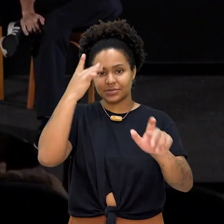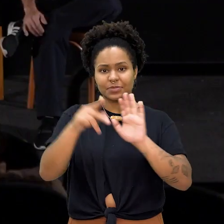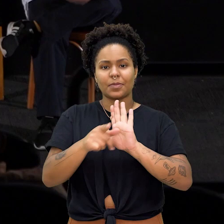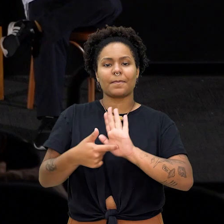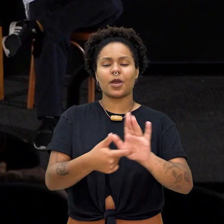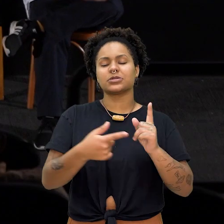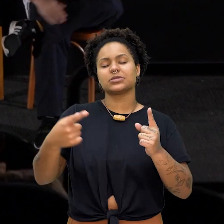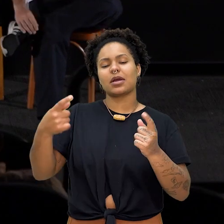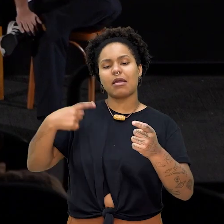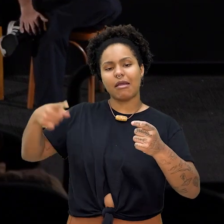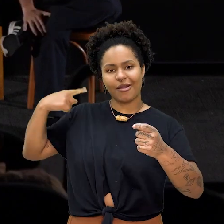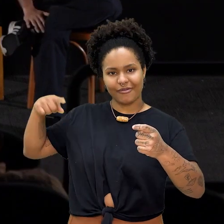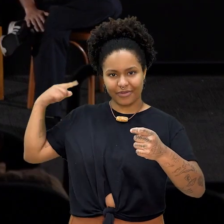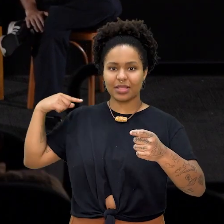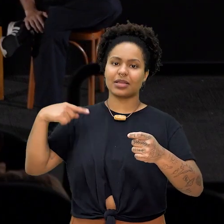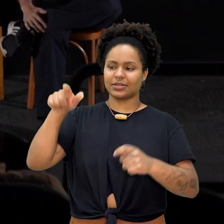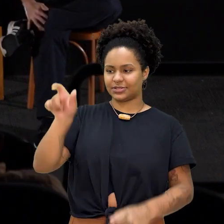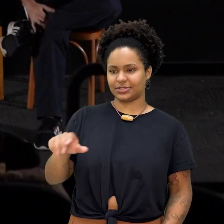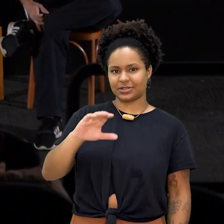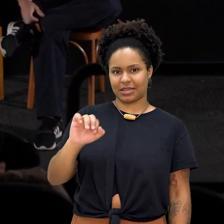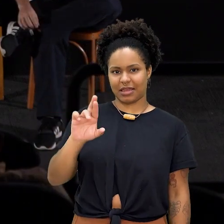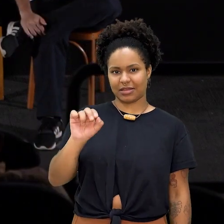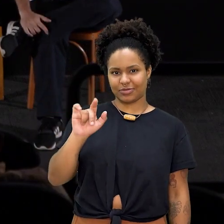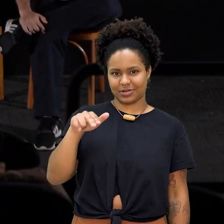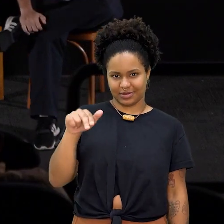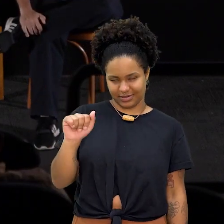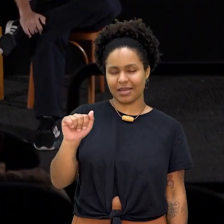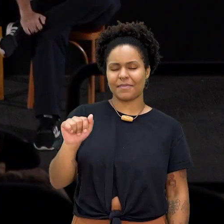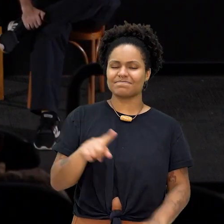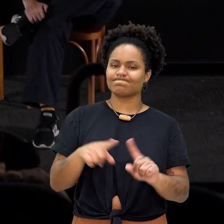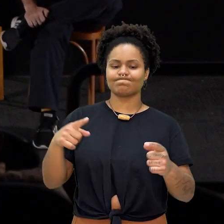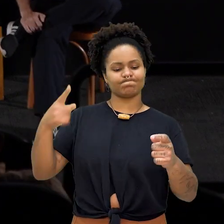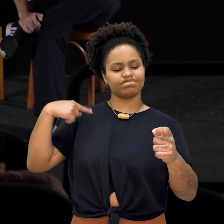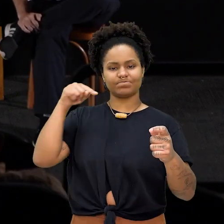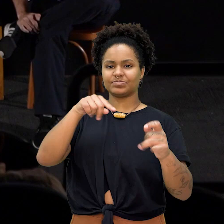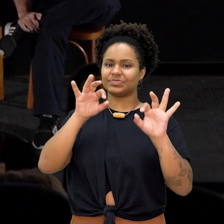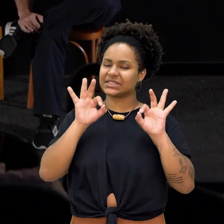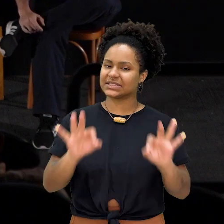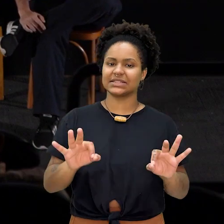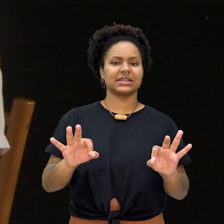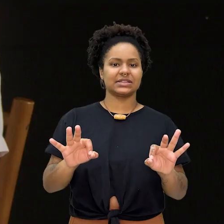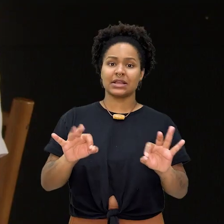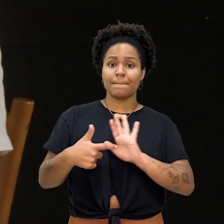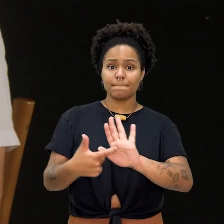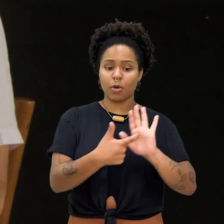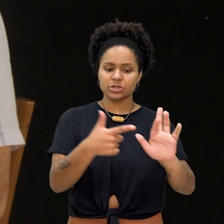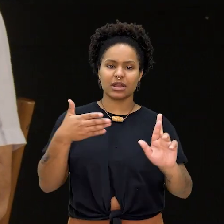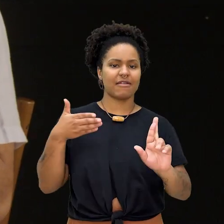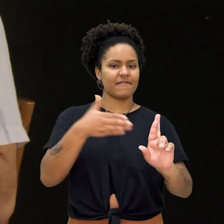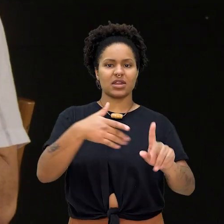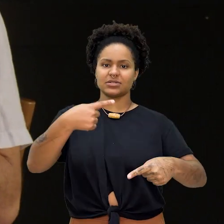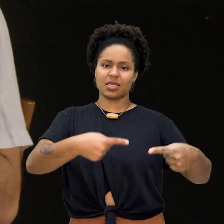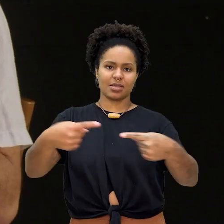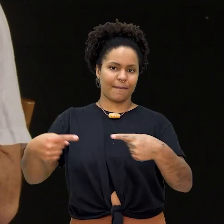Mostra Ecofalante, na pessoa da Carolina, mas a Ecofalante tem sido, sem dúvida alguma, uma das mostras de referência